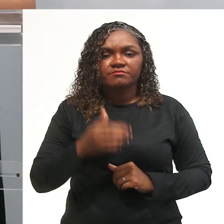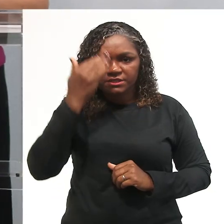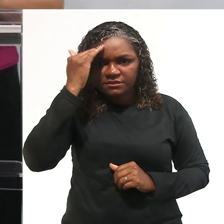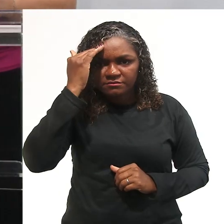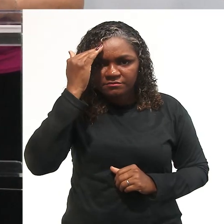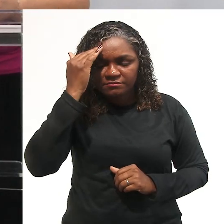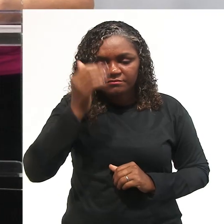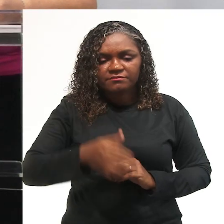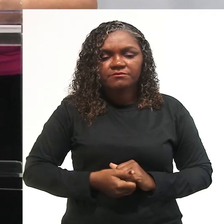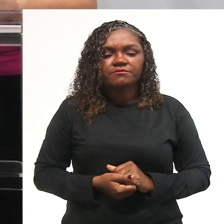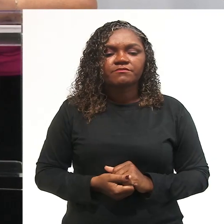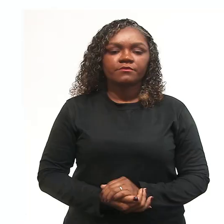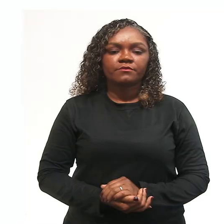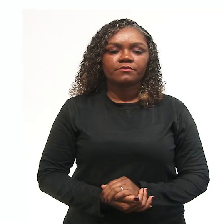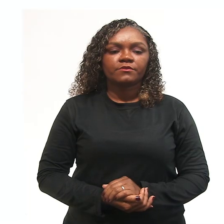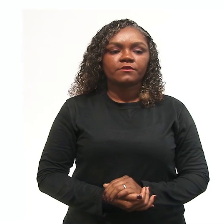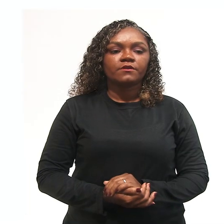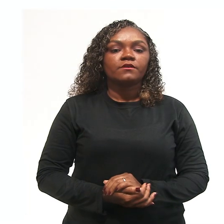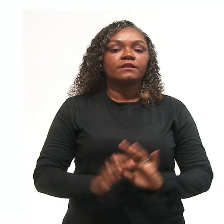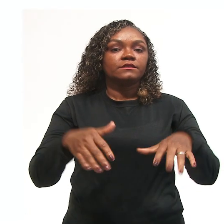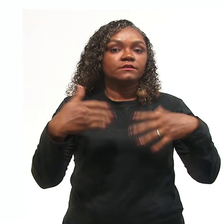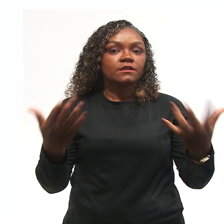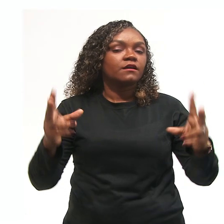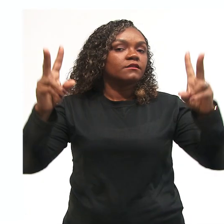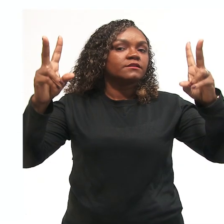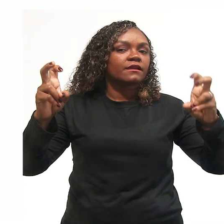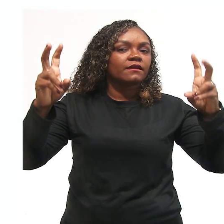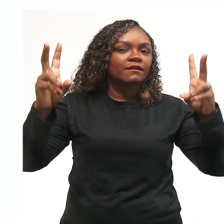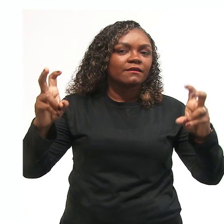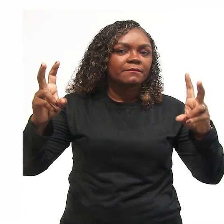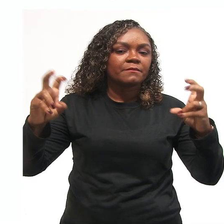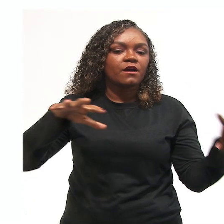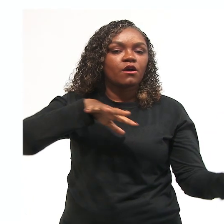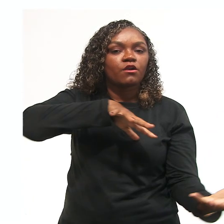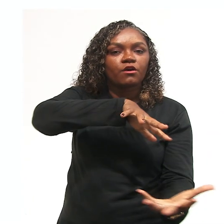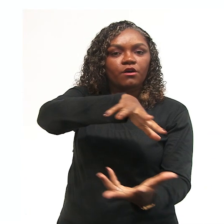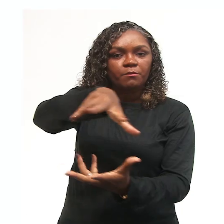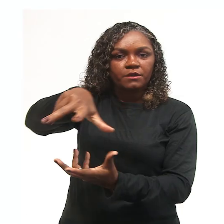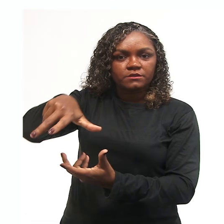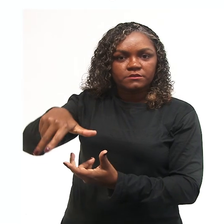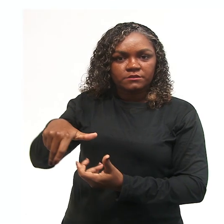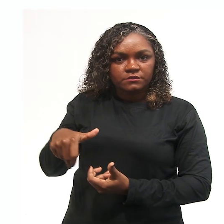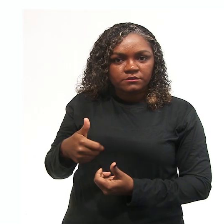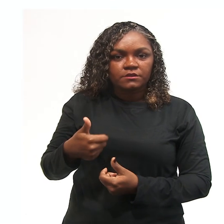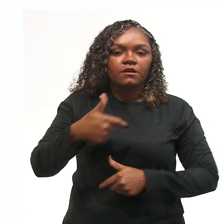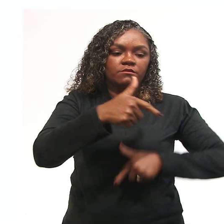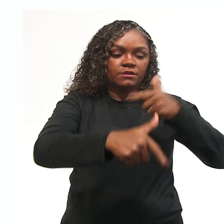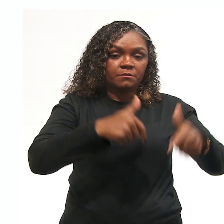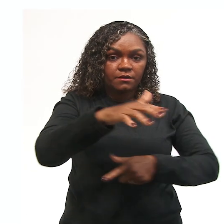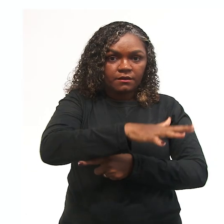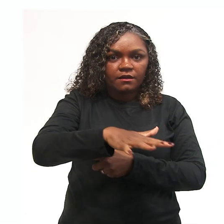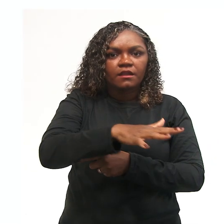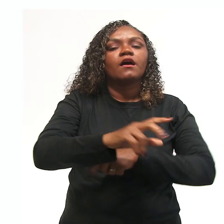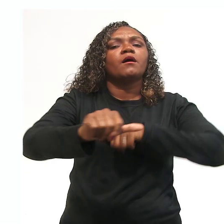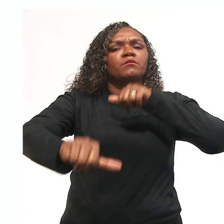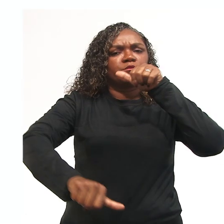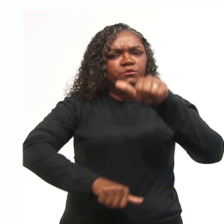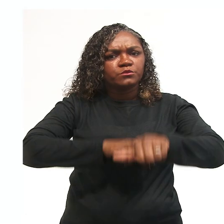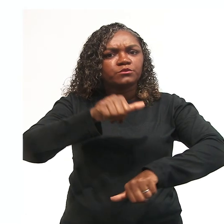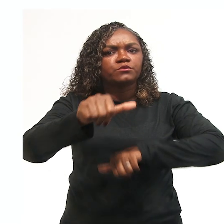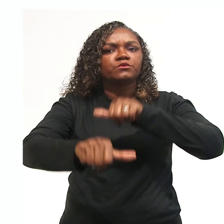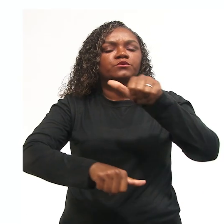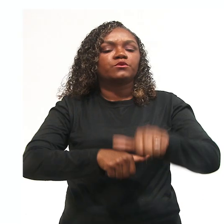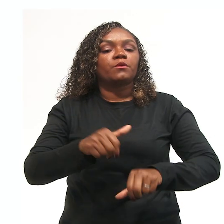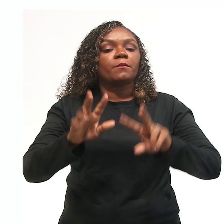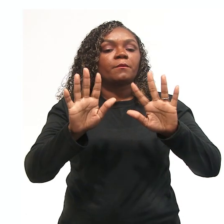certo? Então, vamos em frente. Quando a gente fala na questão da globalização e do mundo do trabalho, o mundo mudou muito, levando-se